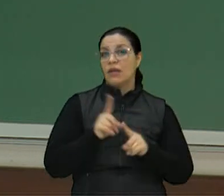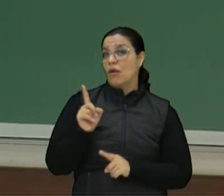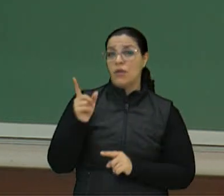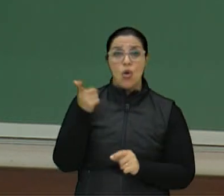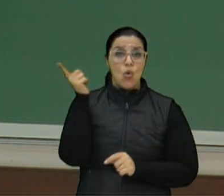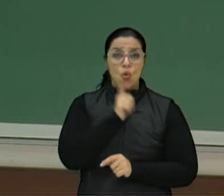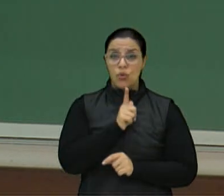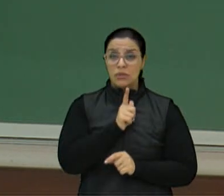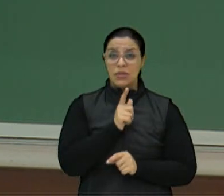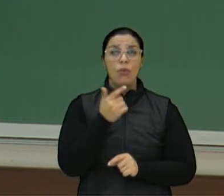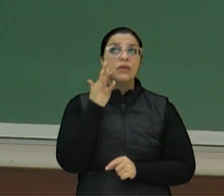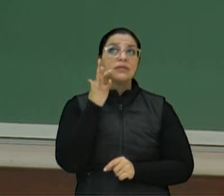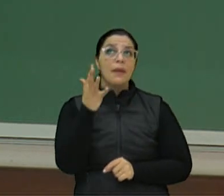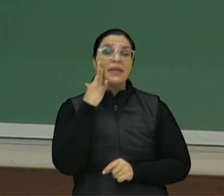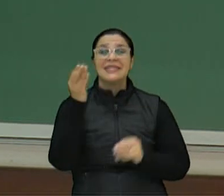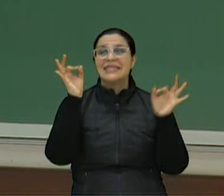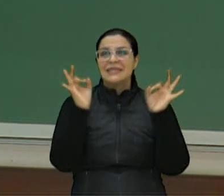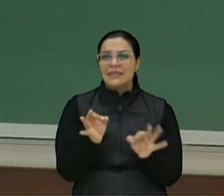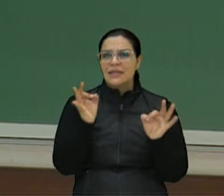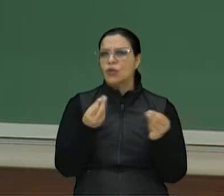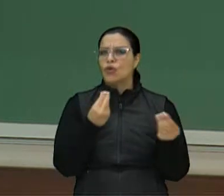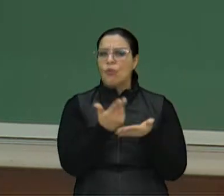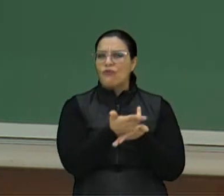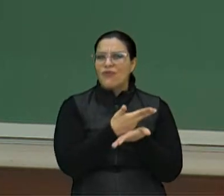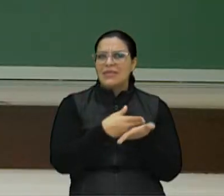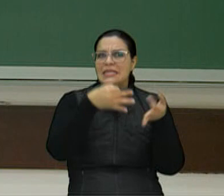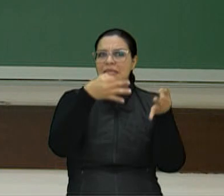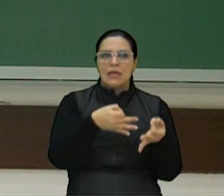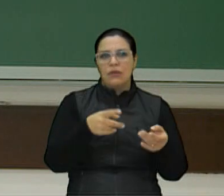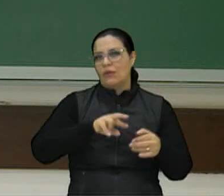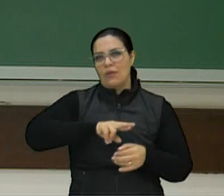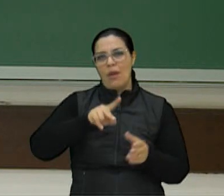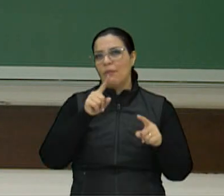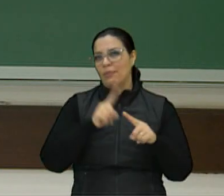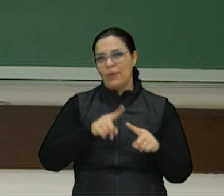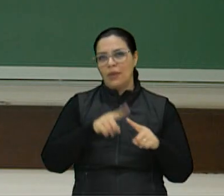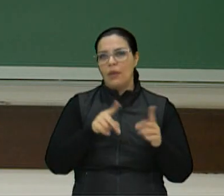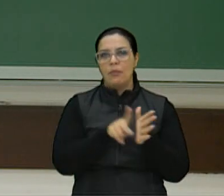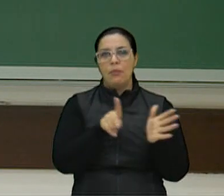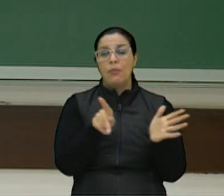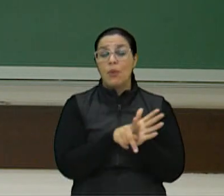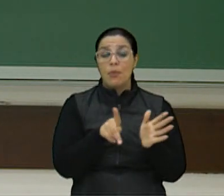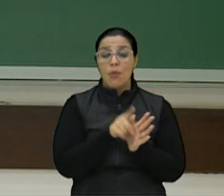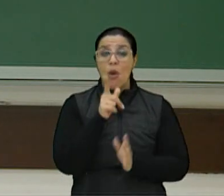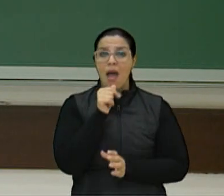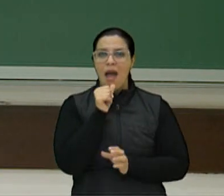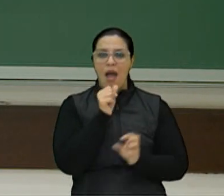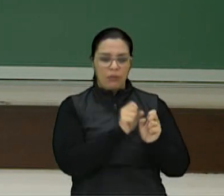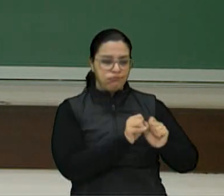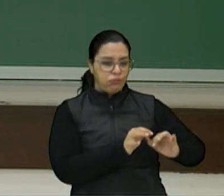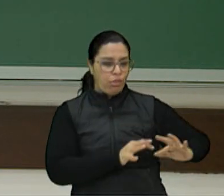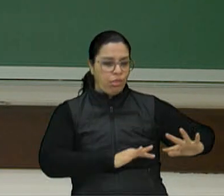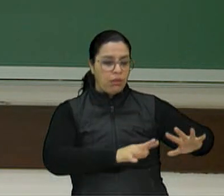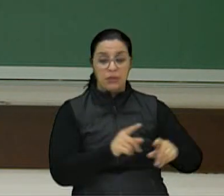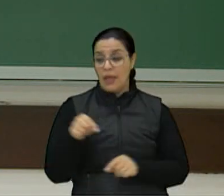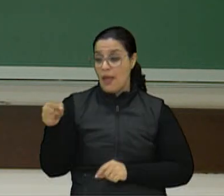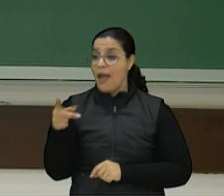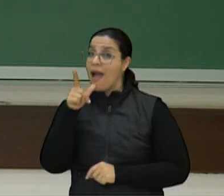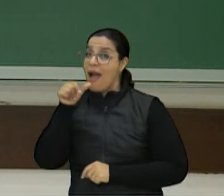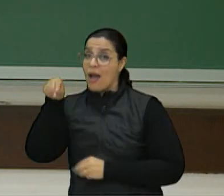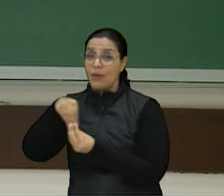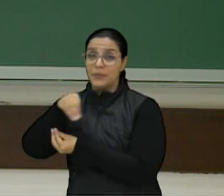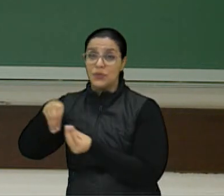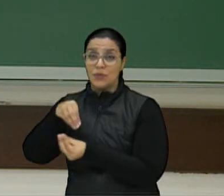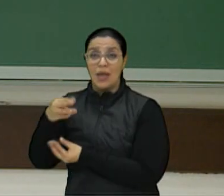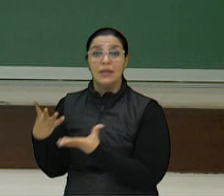você praticamente não tem controle da forma, é mínimo. Por quê? Justamente porque tem água nos dois, tanto